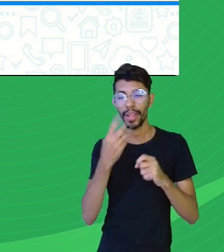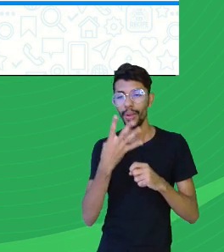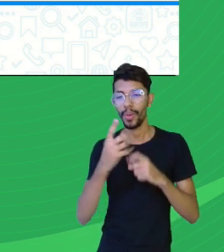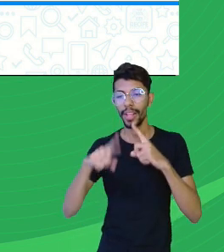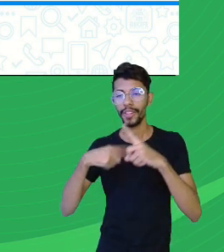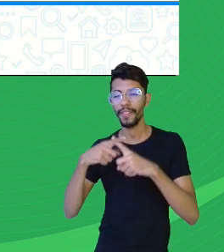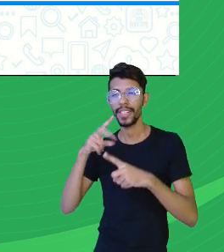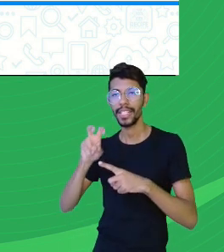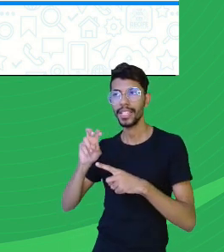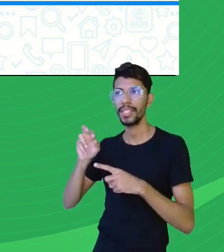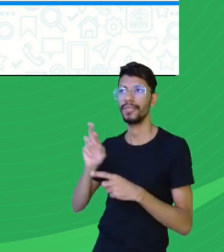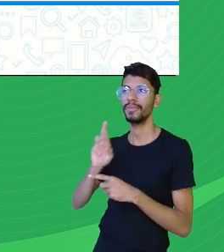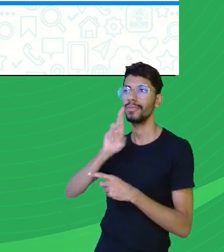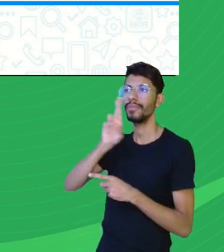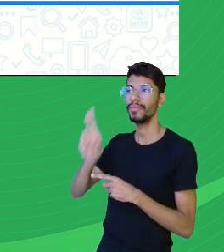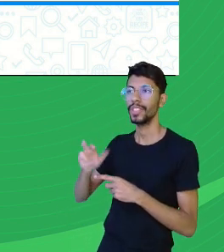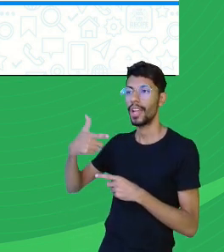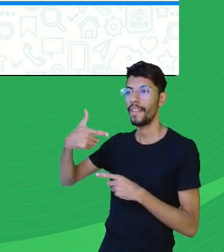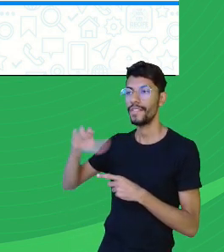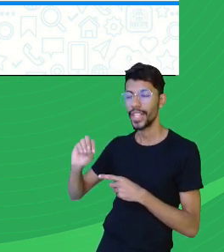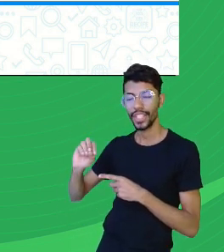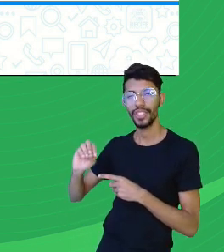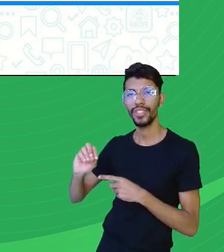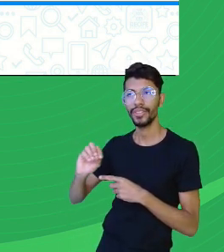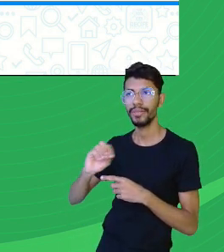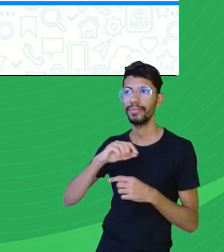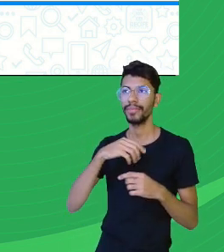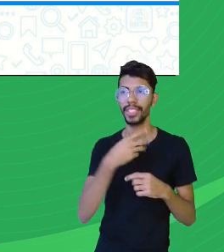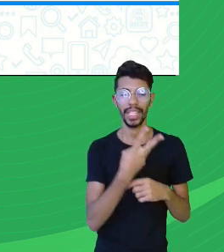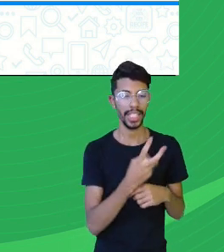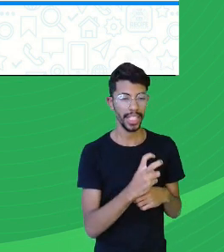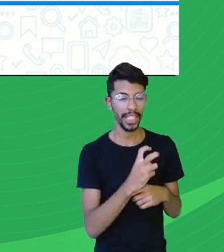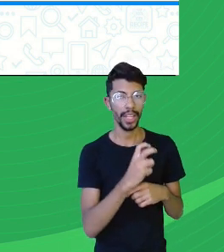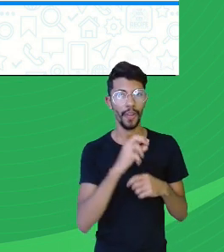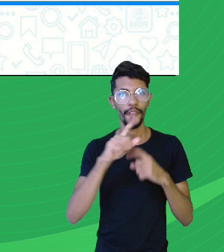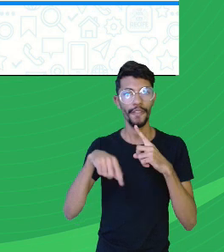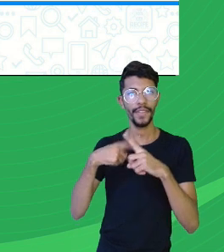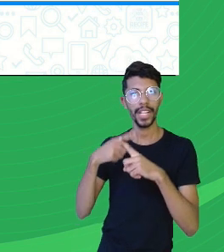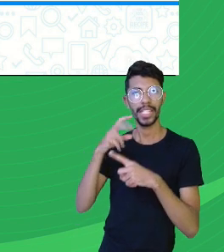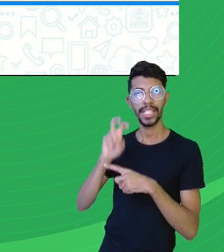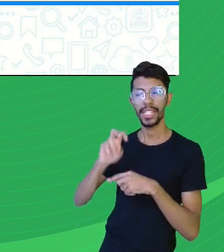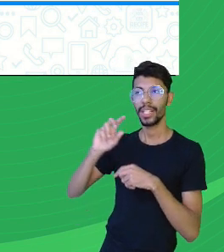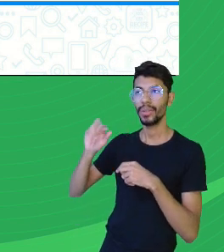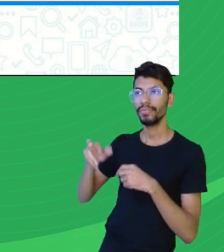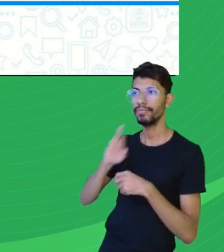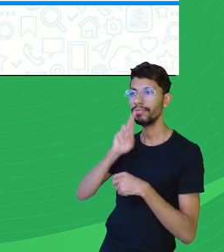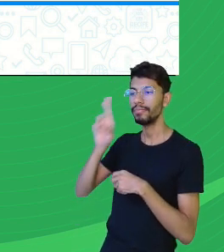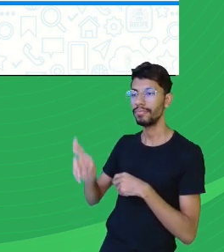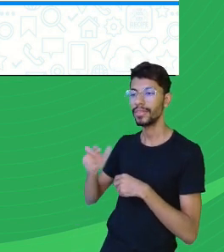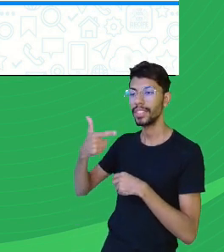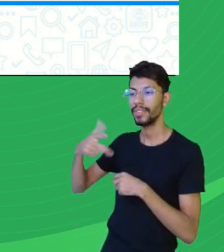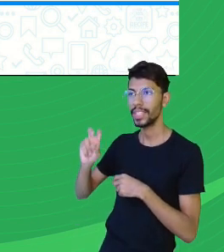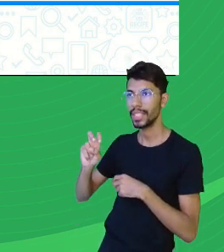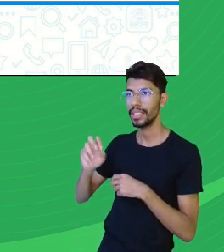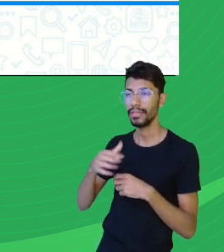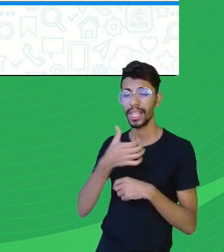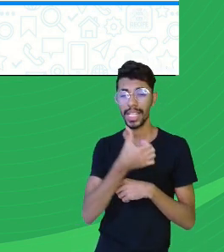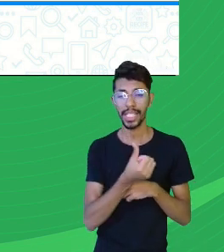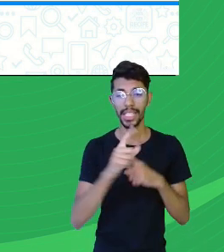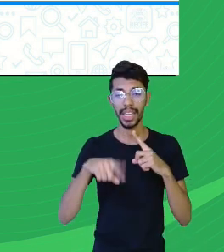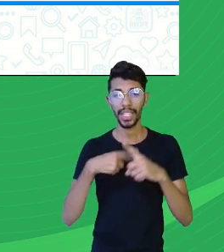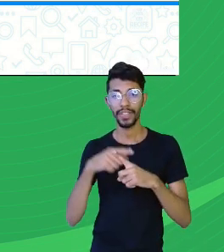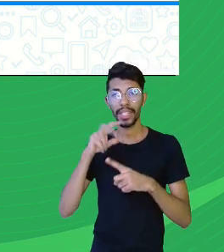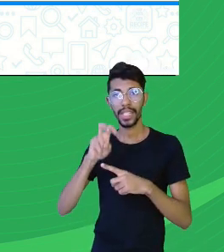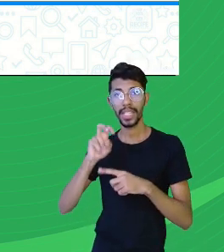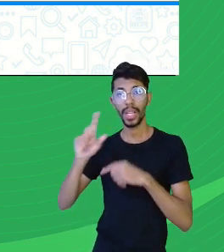vezes 5 morangos, que são 20. 5 vezes 5, 25. E 6 vezes 5,